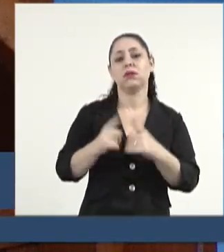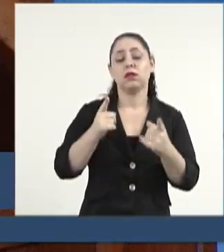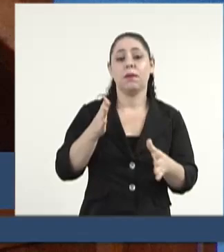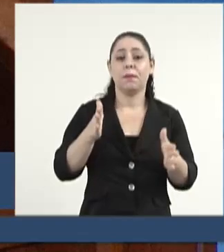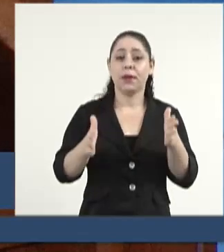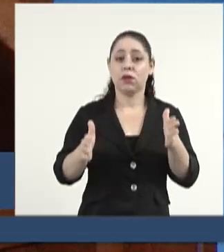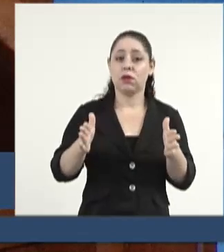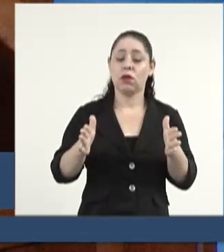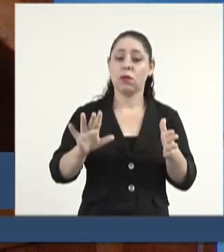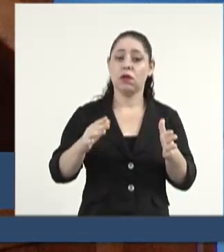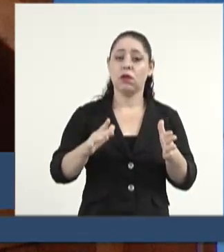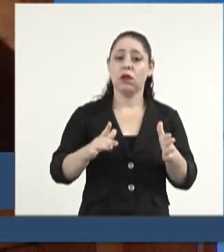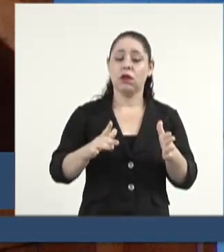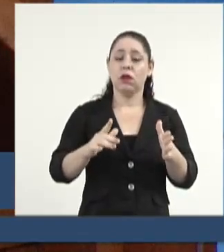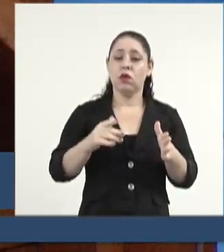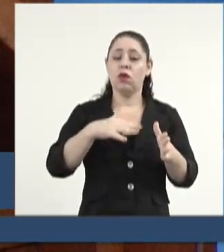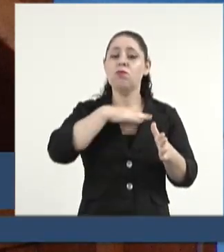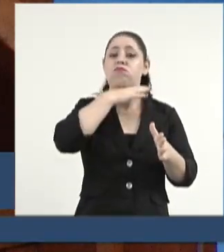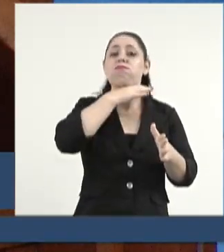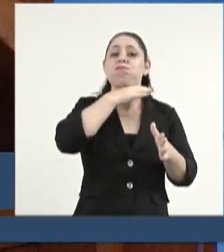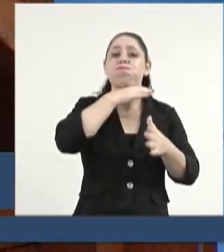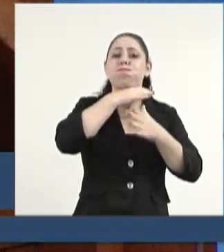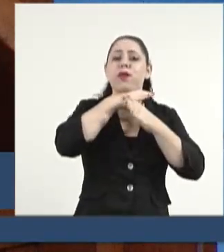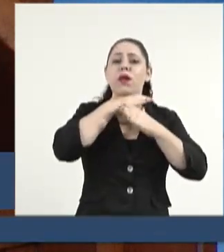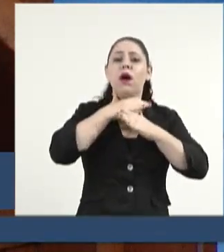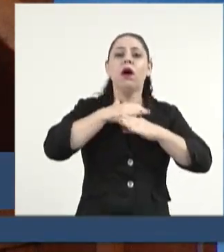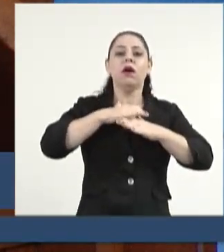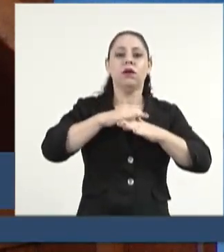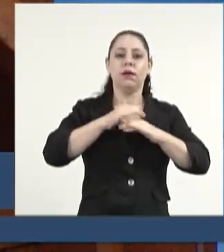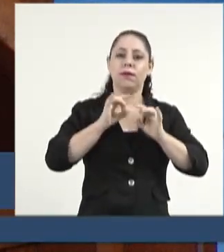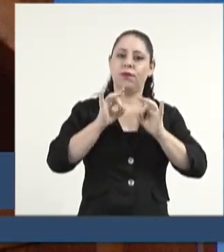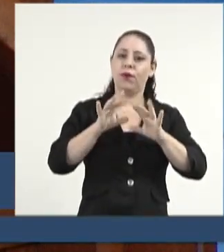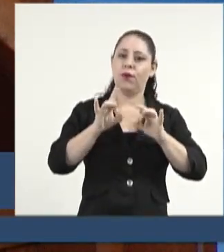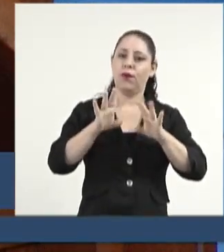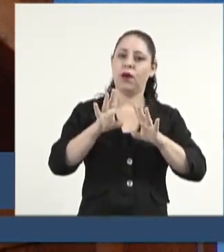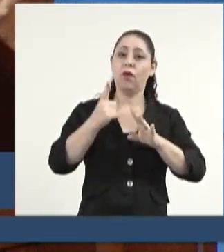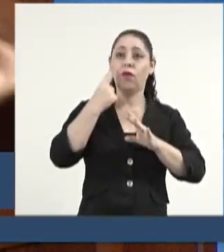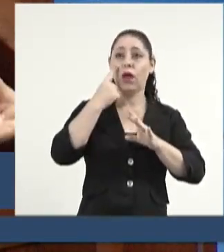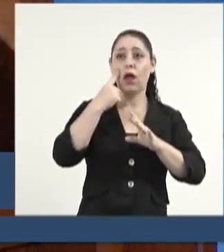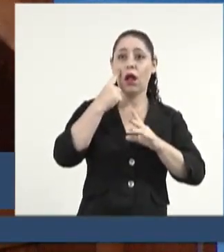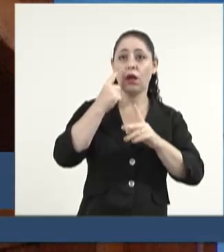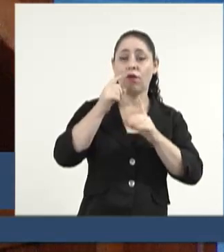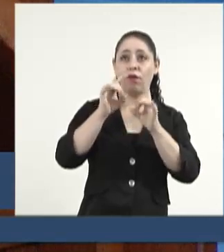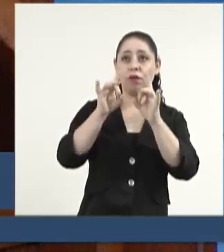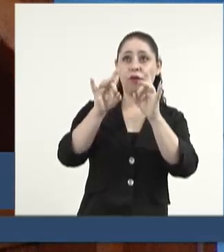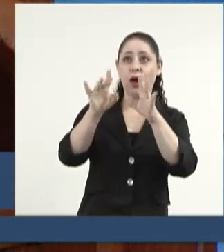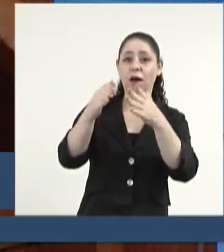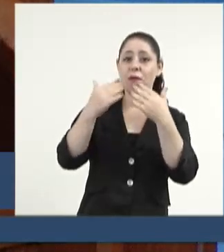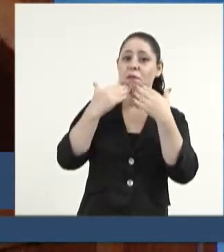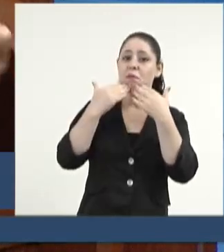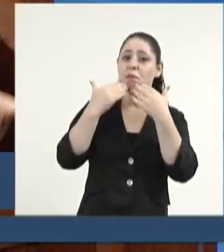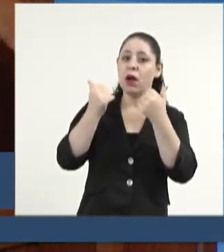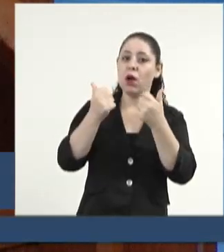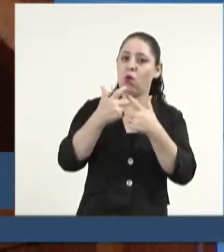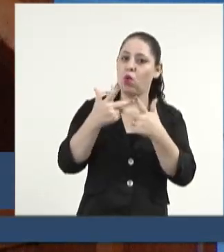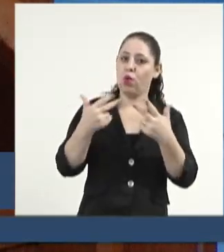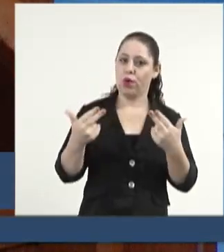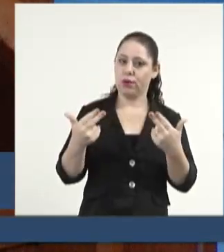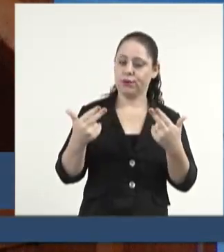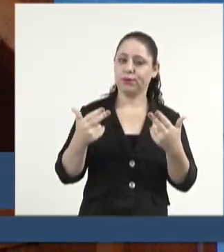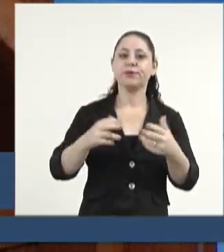menos, dá um fôlego para ele esperar uma reação de mercado e poder vender melhor a sua